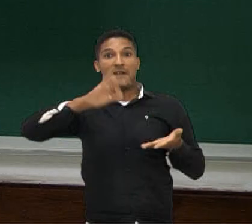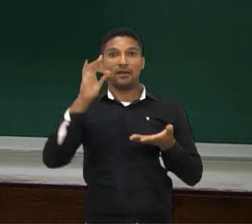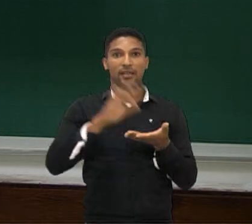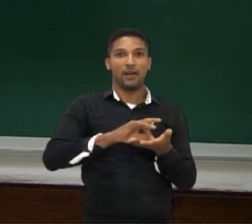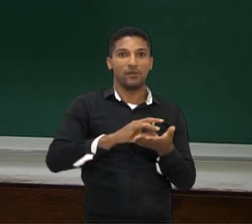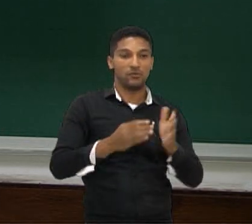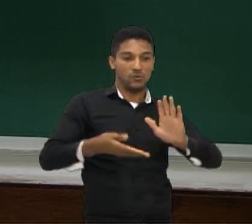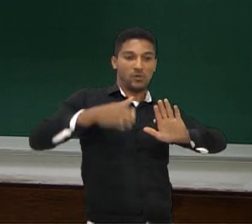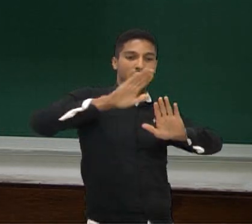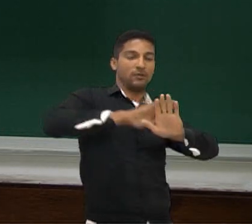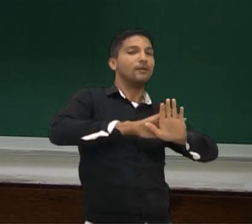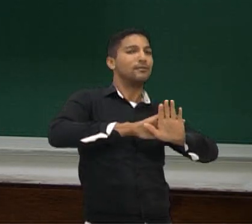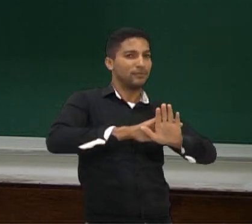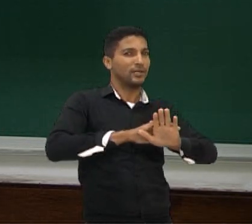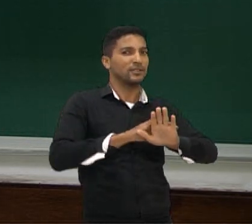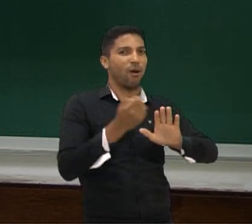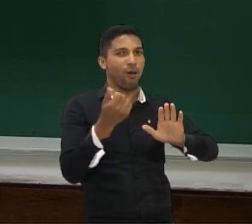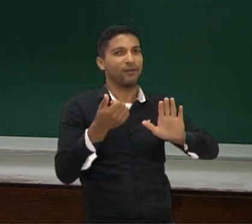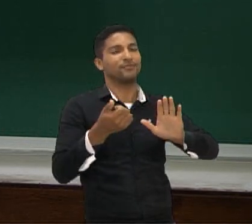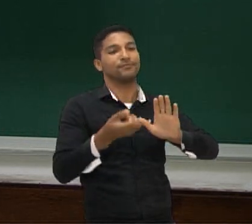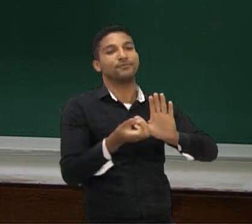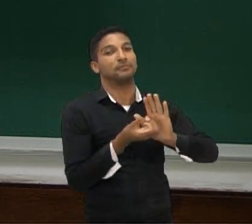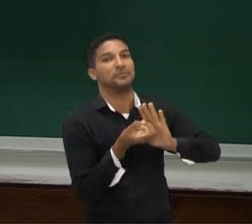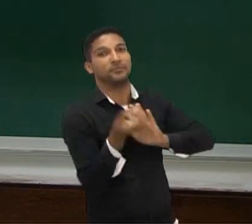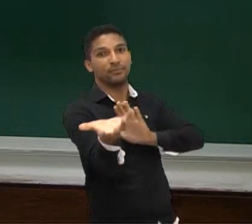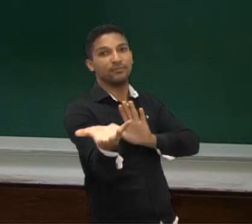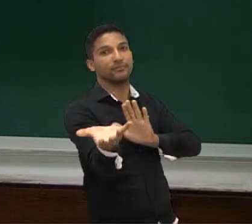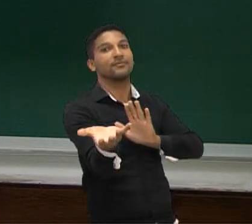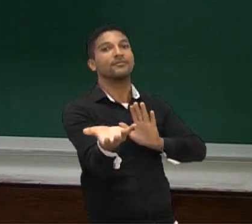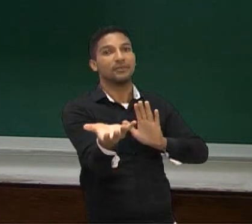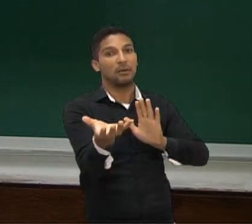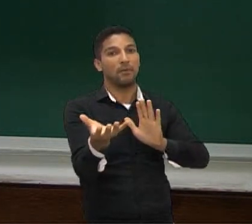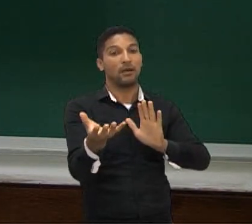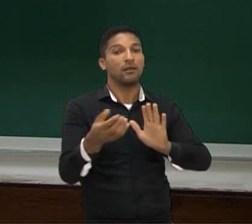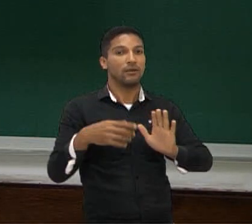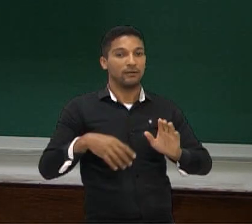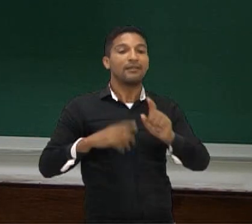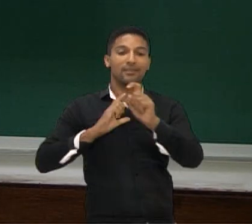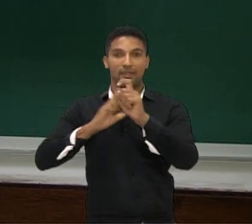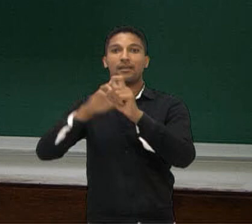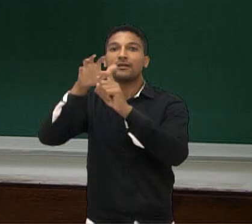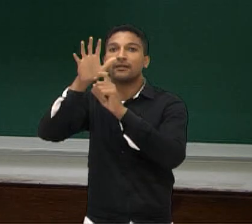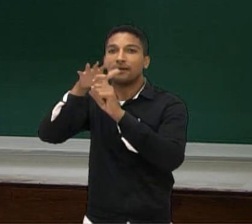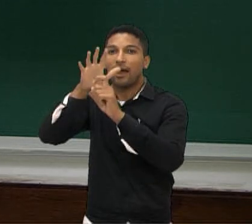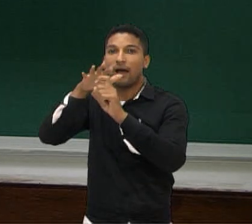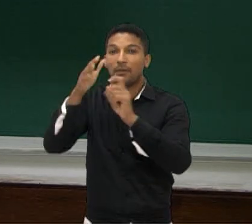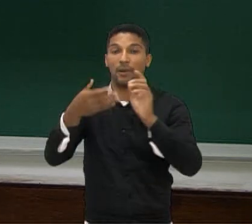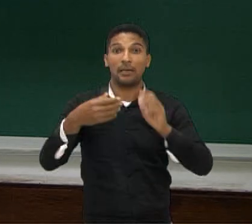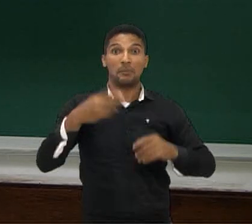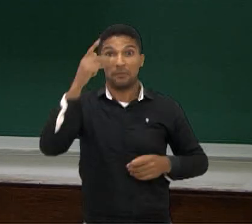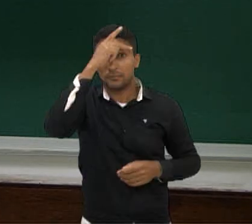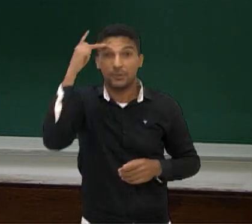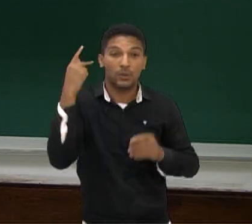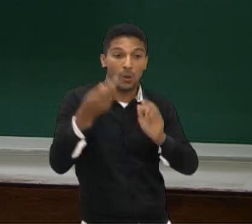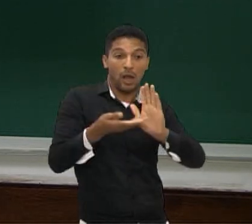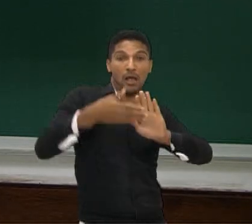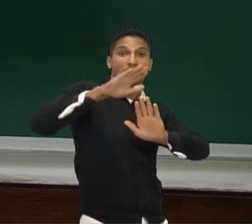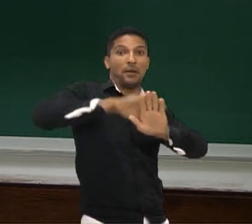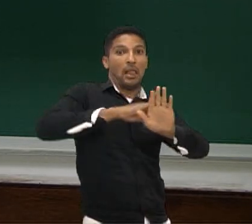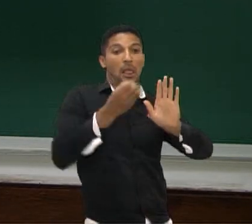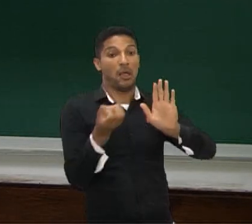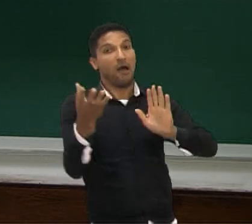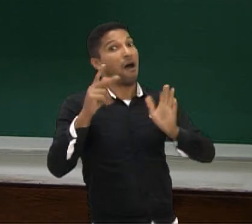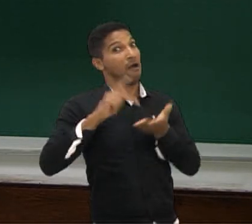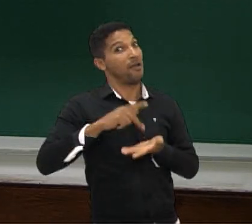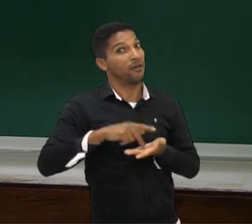verdade. A menudo possuem, sim, uma moraleça. Como o